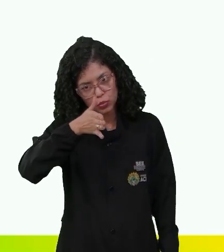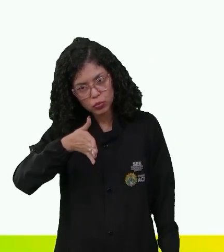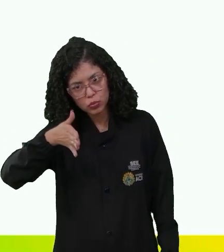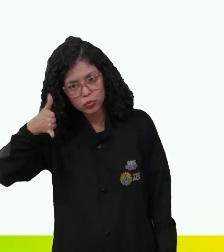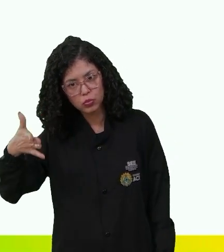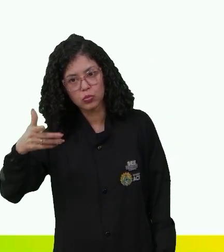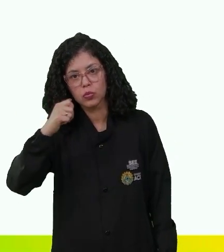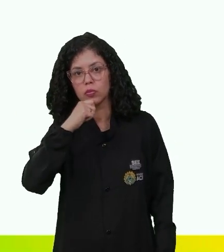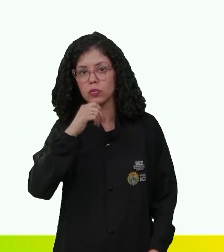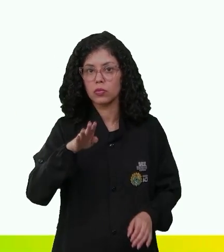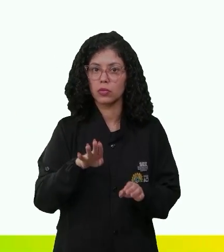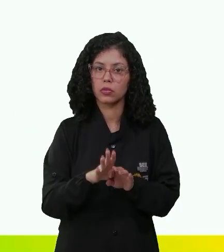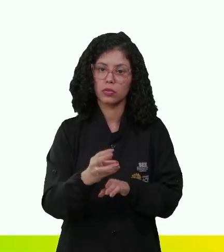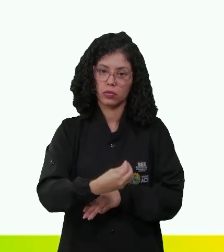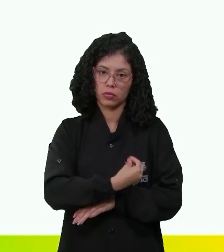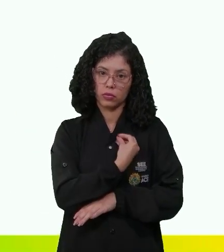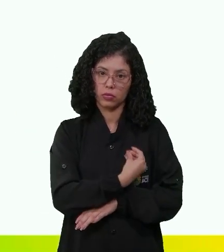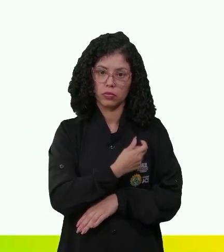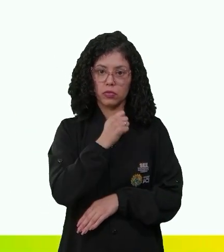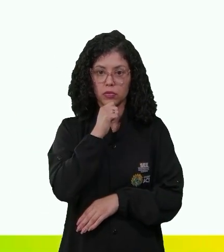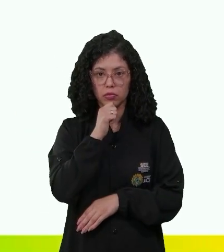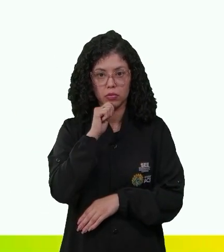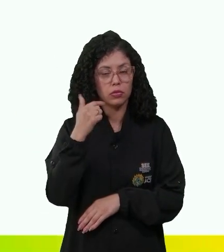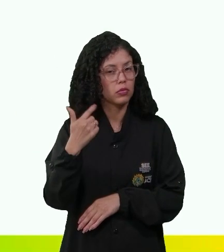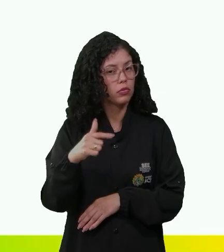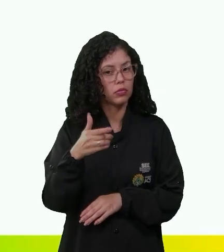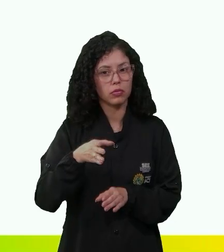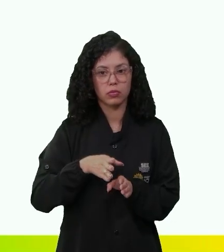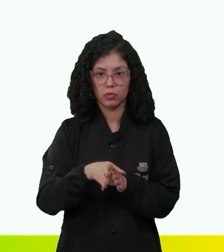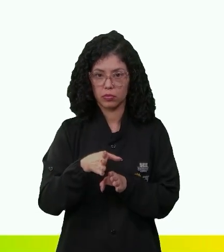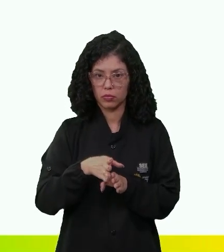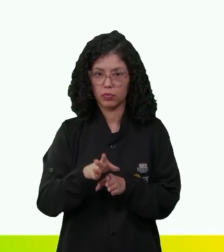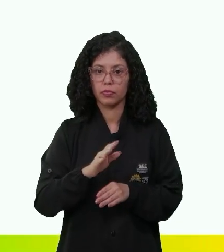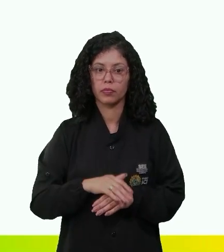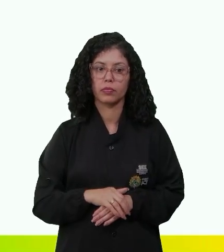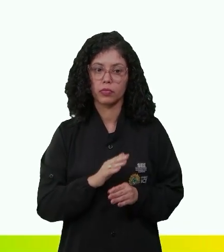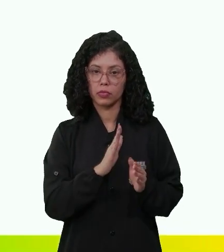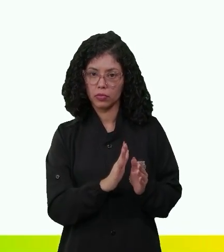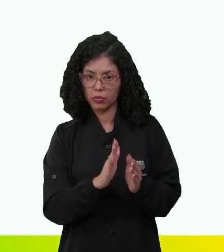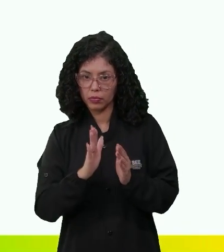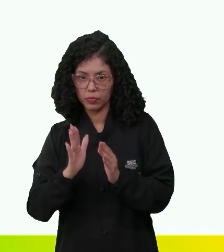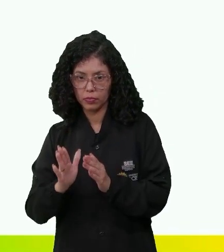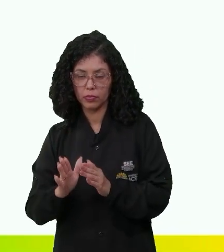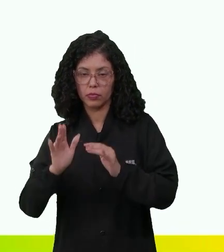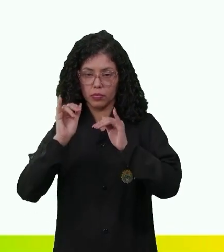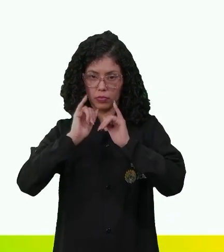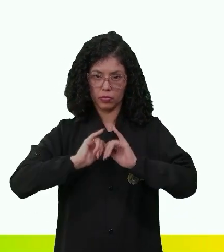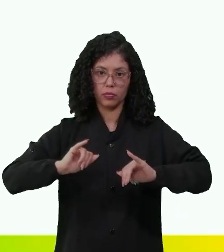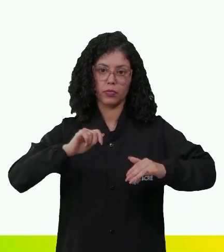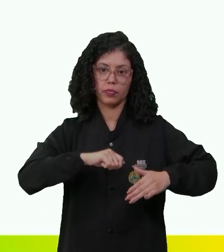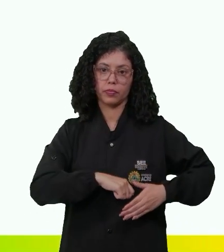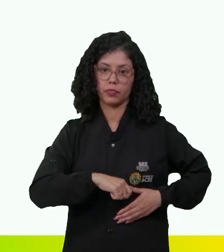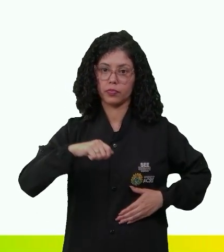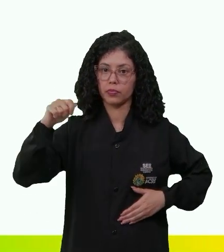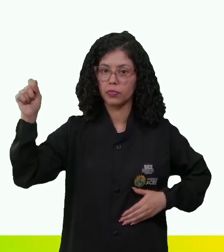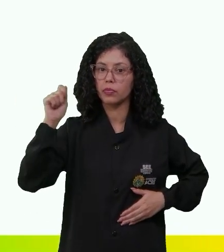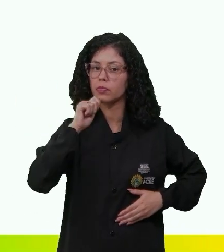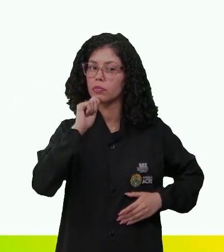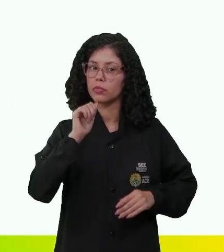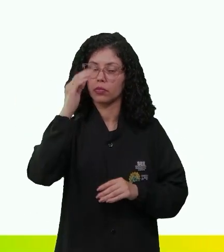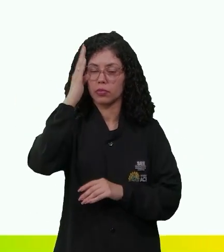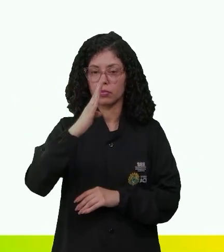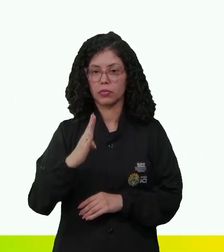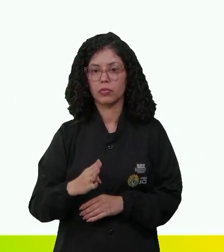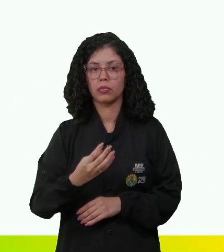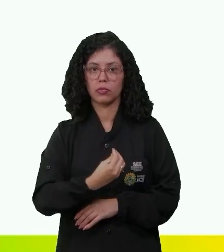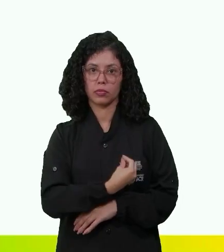de uma forma que as instituições brasileiras não estavam consolidadas. A partir da proclamação da República, o Brasil